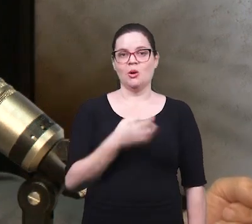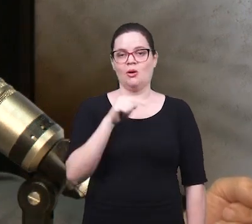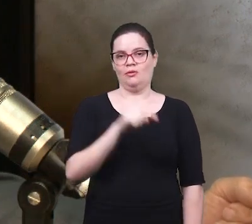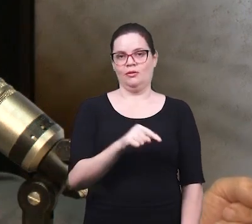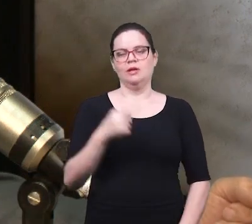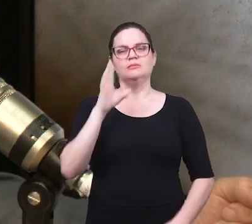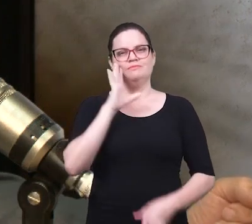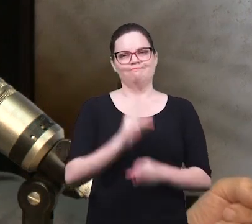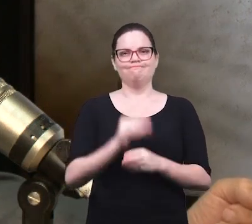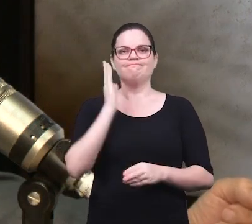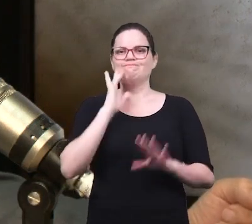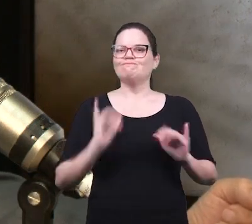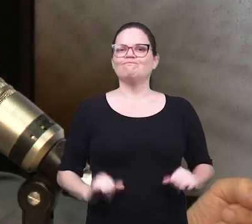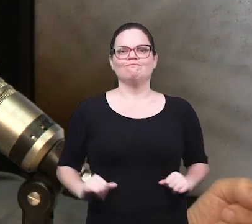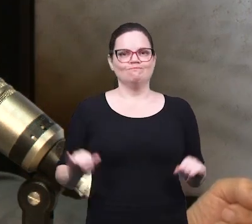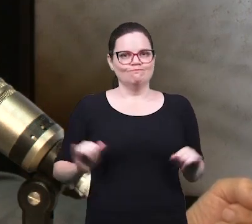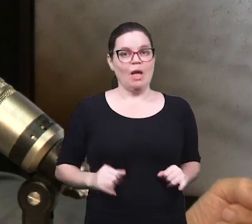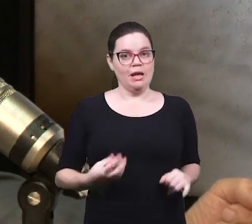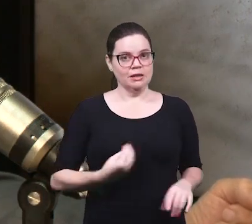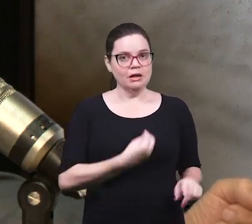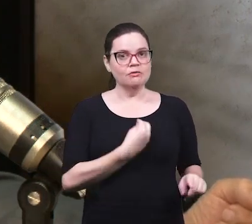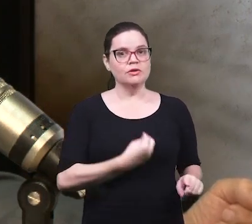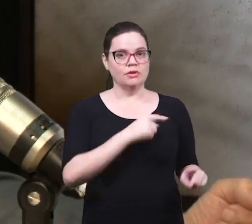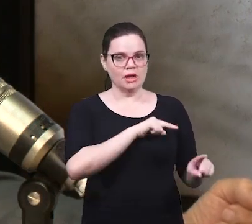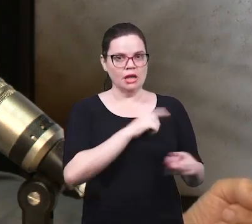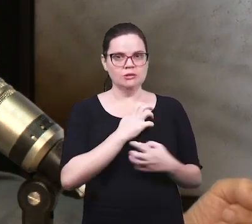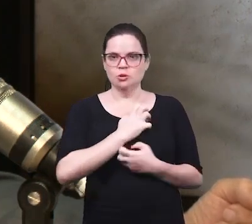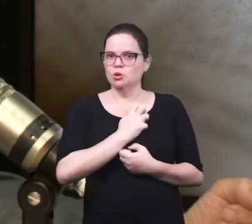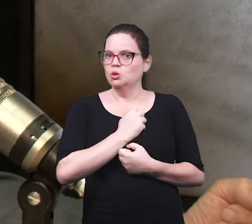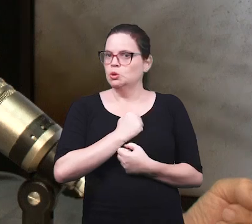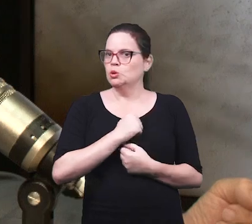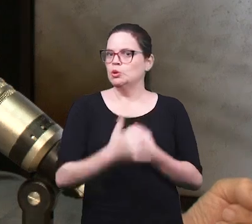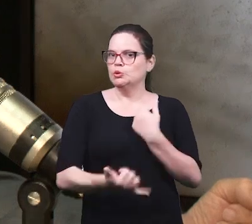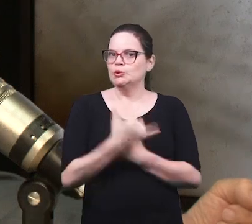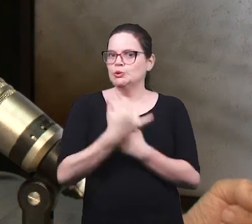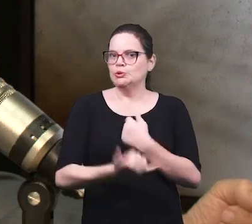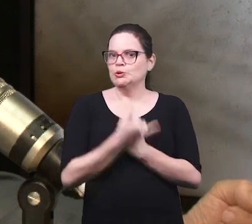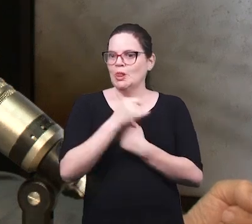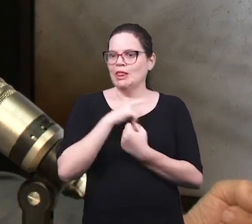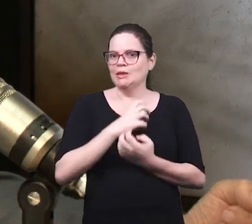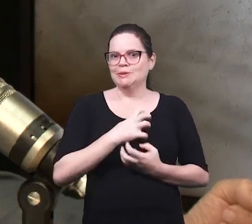vida de José, apesar de ser doloroso o momento que ele estava vivendo,